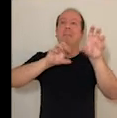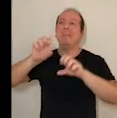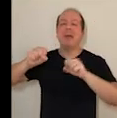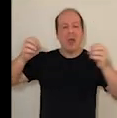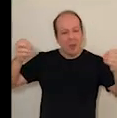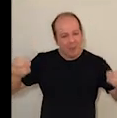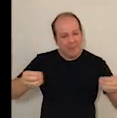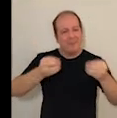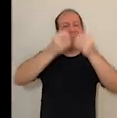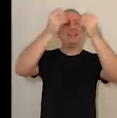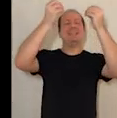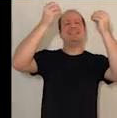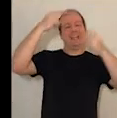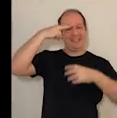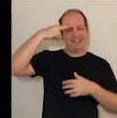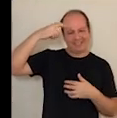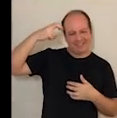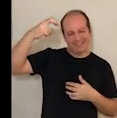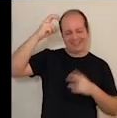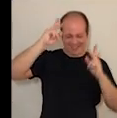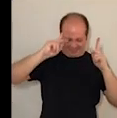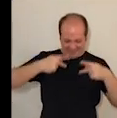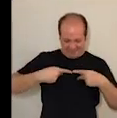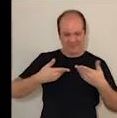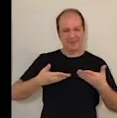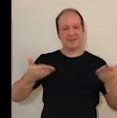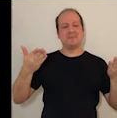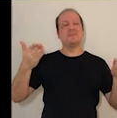bocanhada só, comeu todas as aves de rapina!